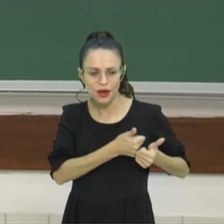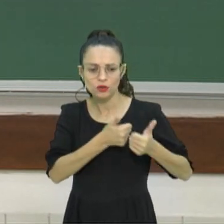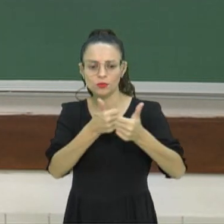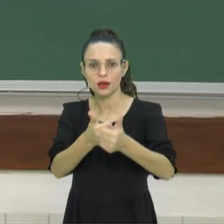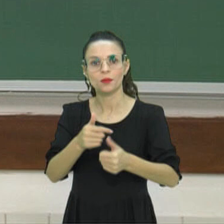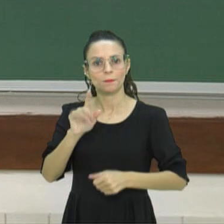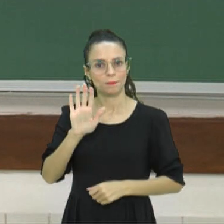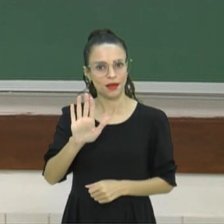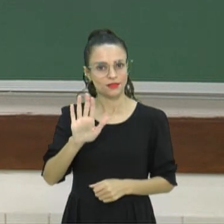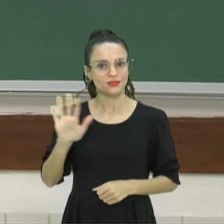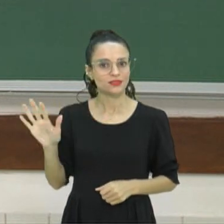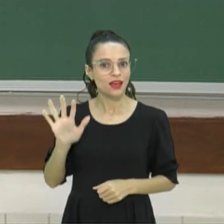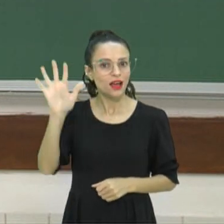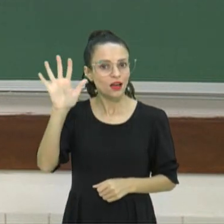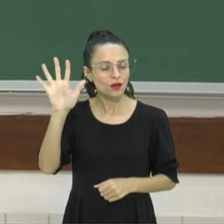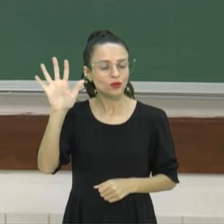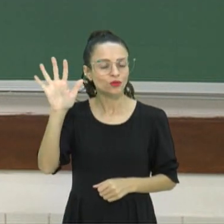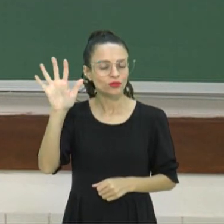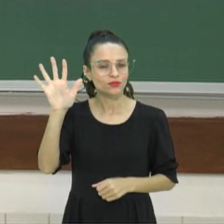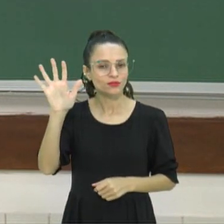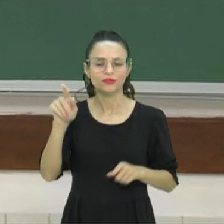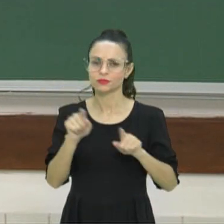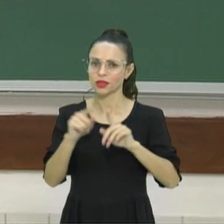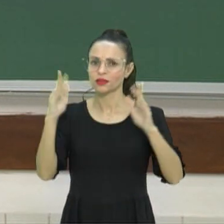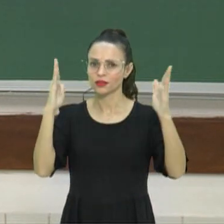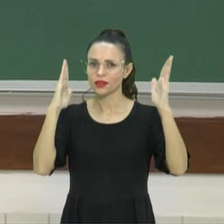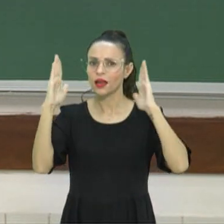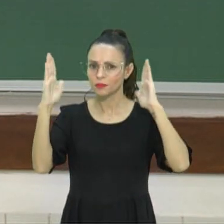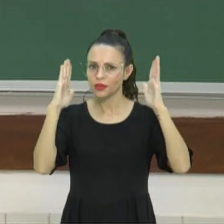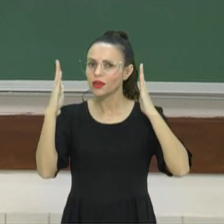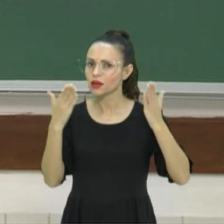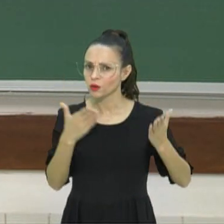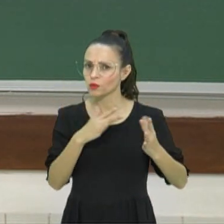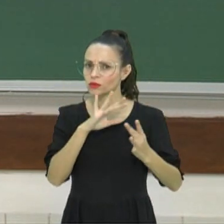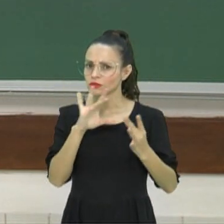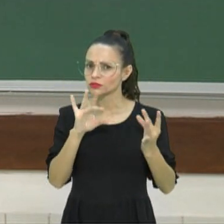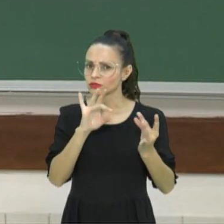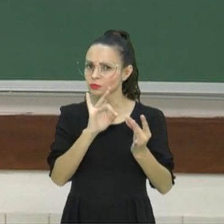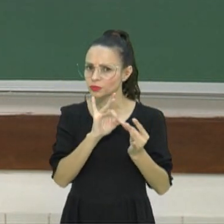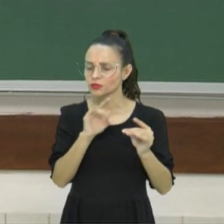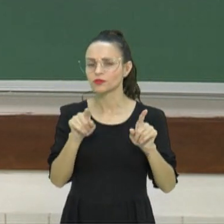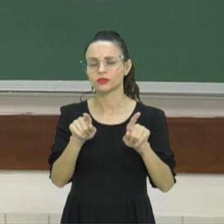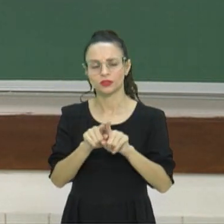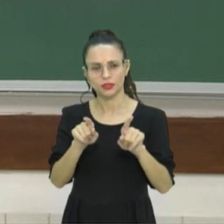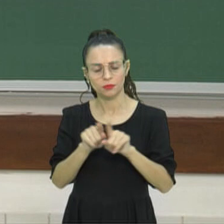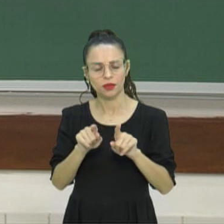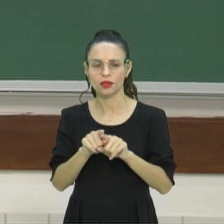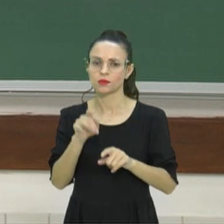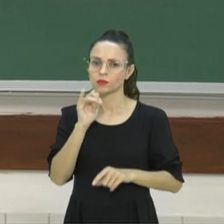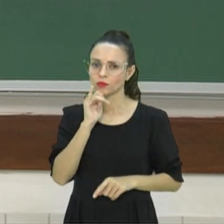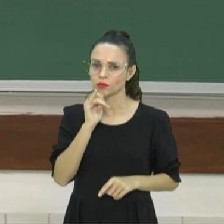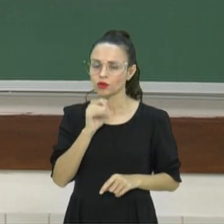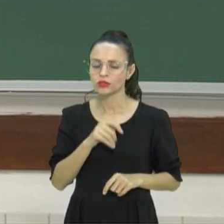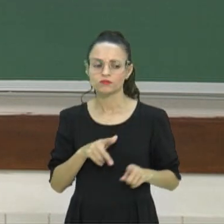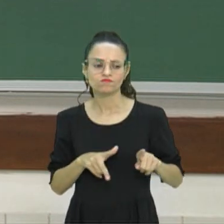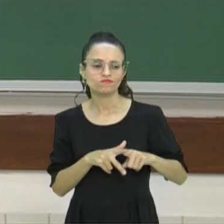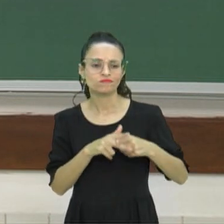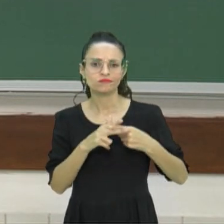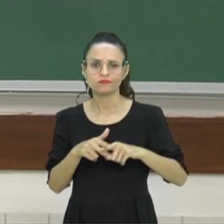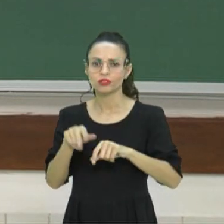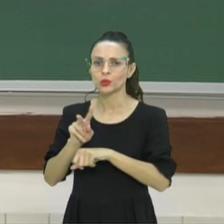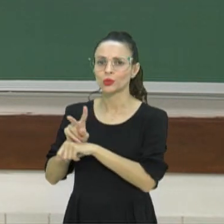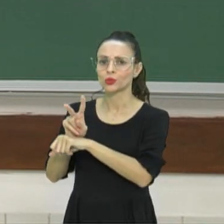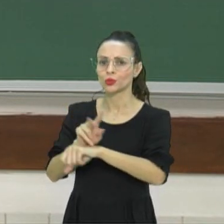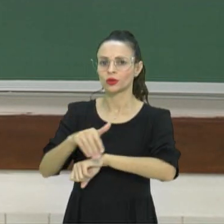custos elevados, tanto com o próprio caminhão especificamente, como também para a manutenção das rodovias, por